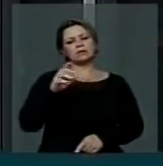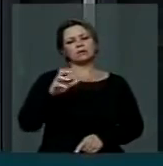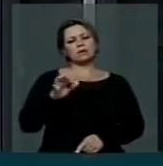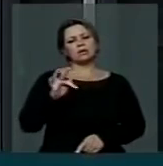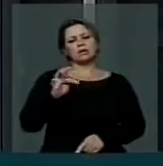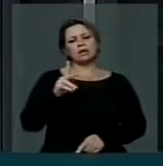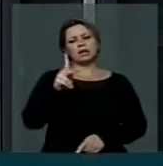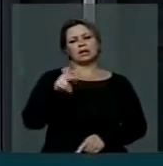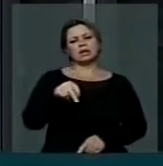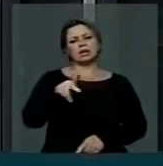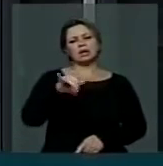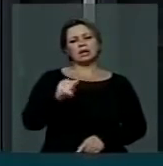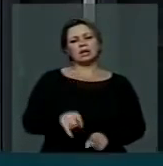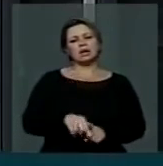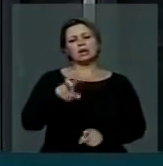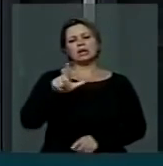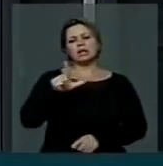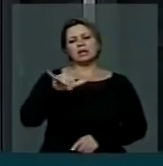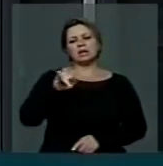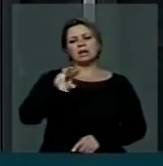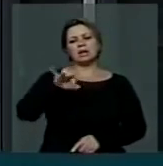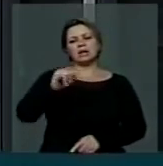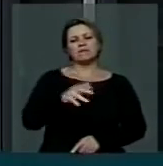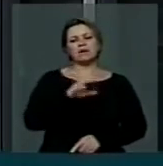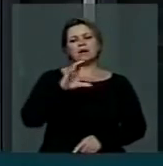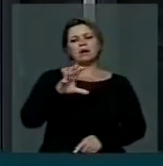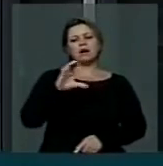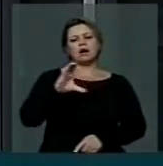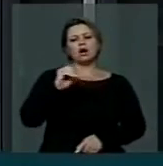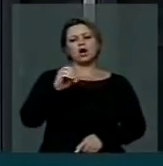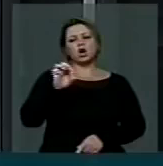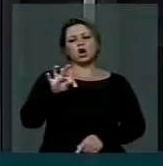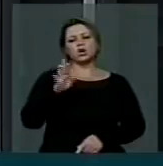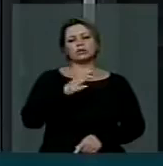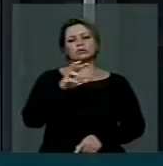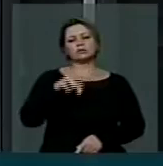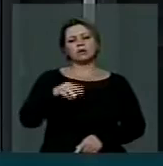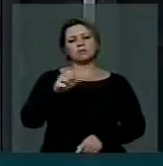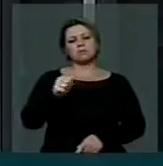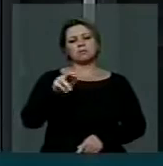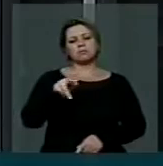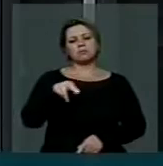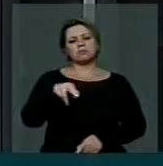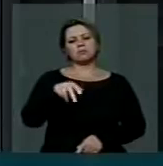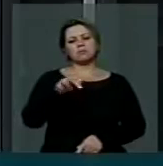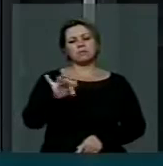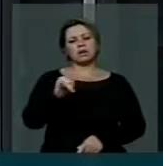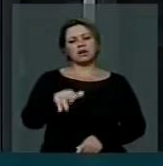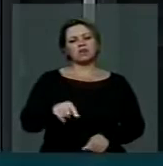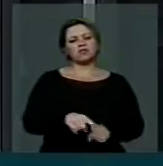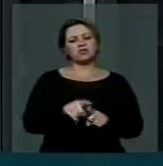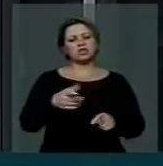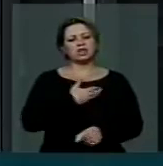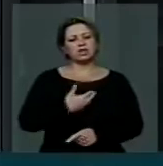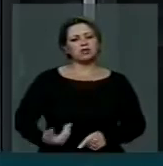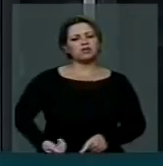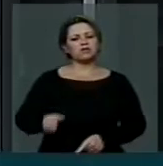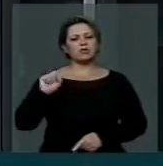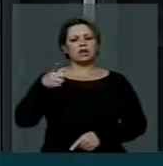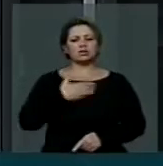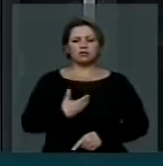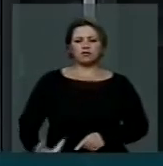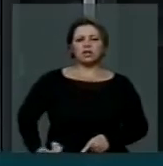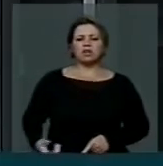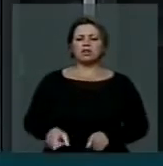República do Quênia, Líbia e Costa do Marfim. São os países que têm cidadãos, incluindo governantes,